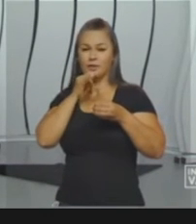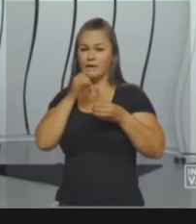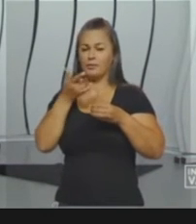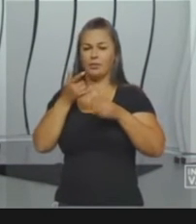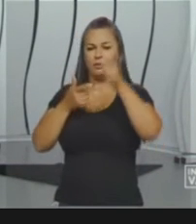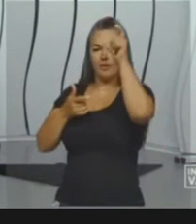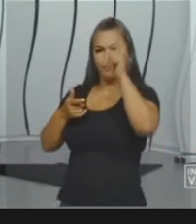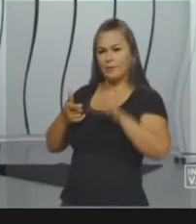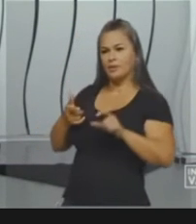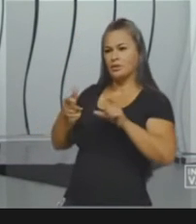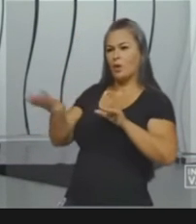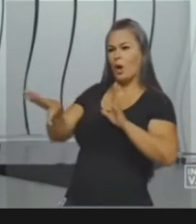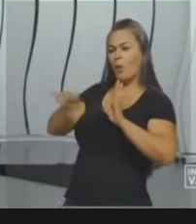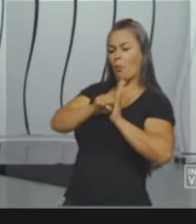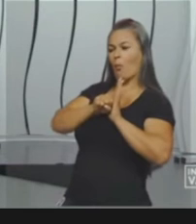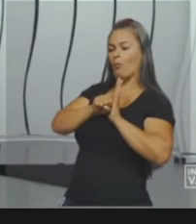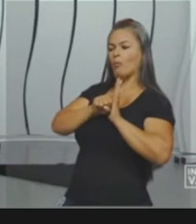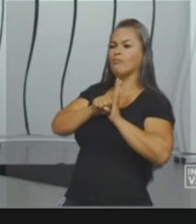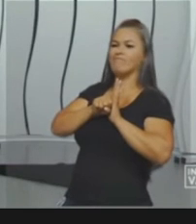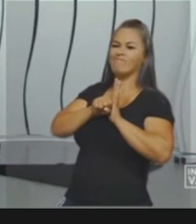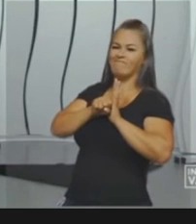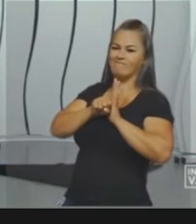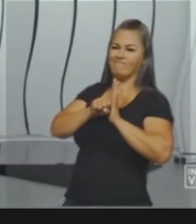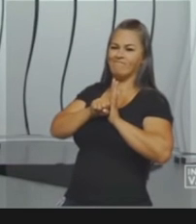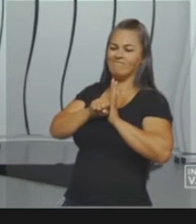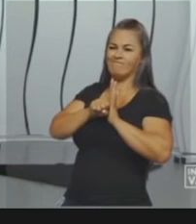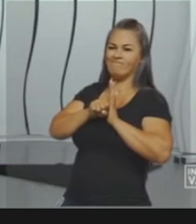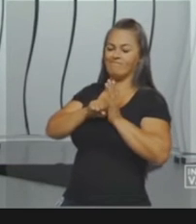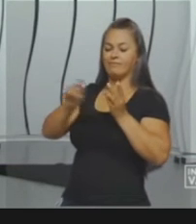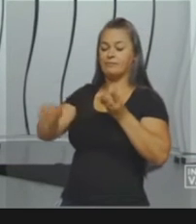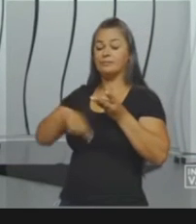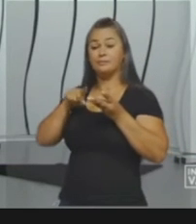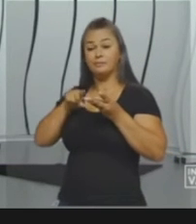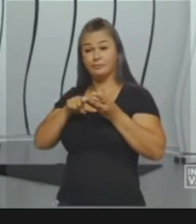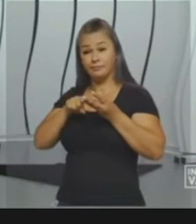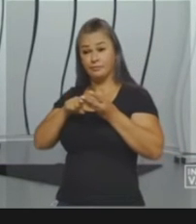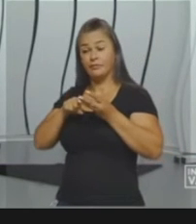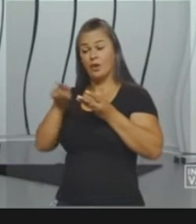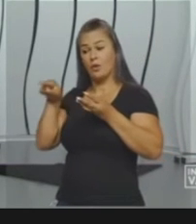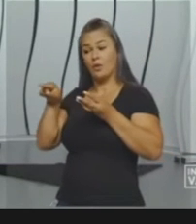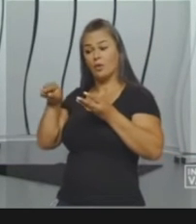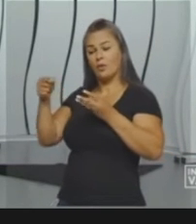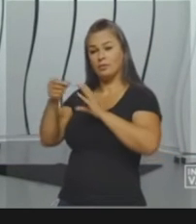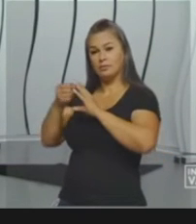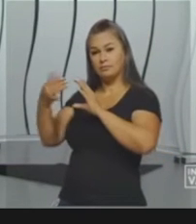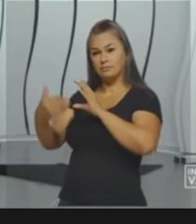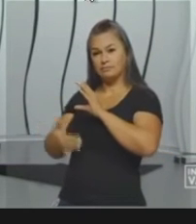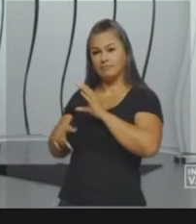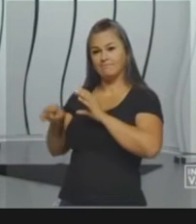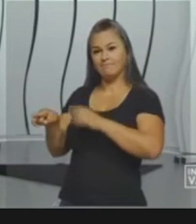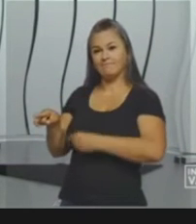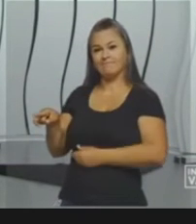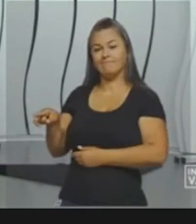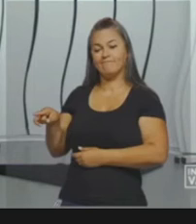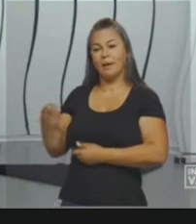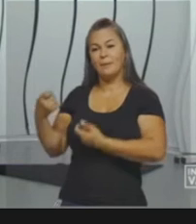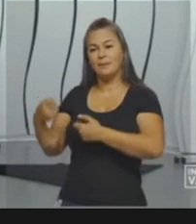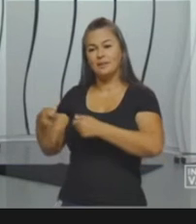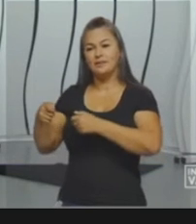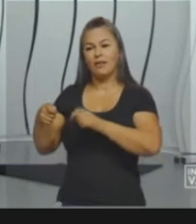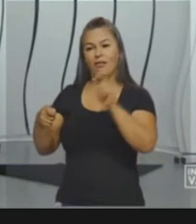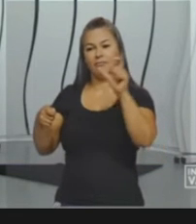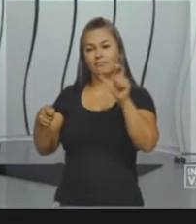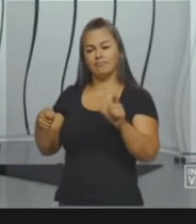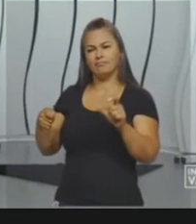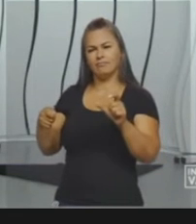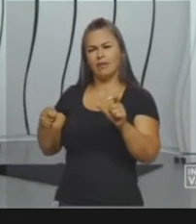vivo. Depende do vírus. E a reprodução deles, então, por causa disso, é dependente do hospedeiro. Agora,